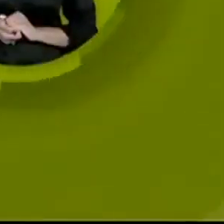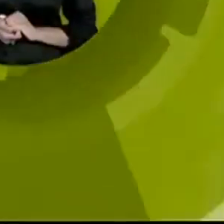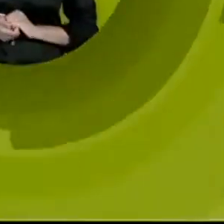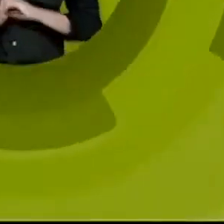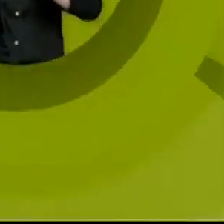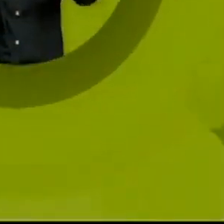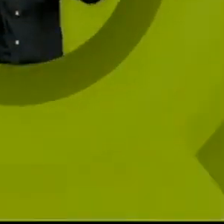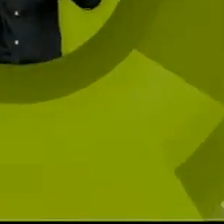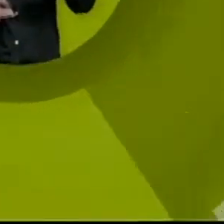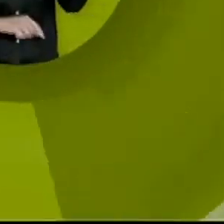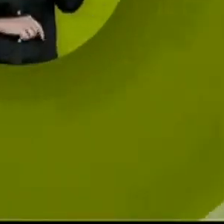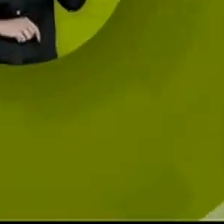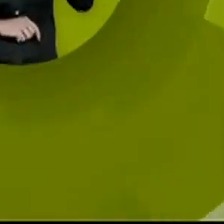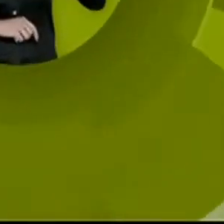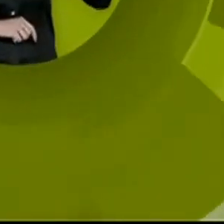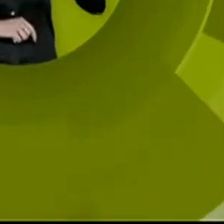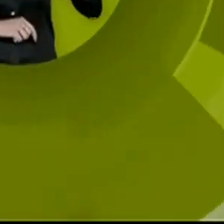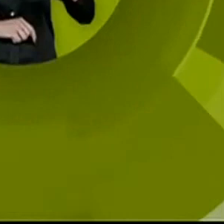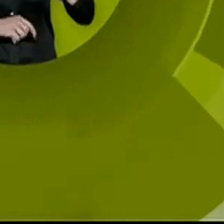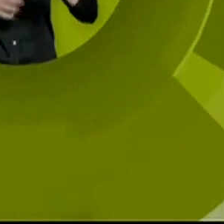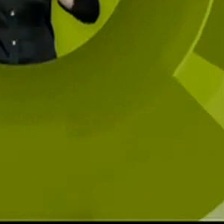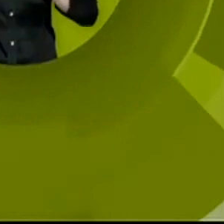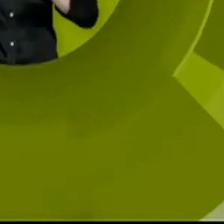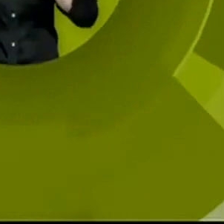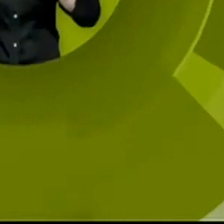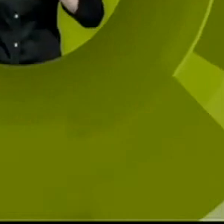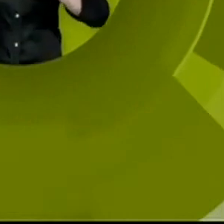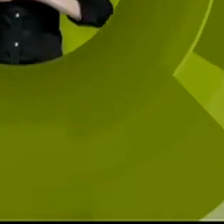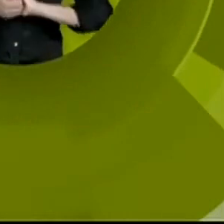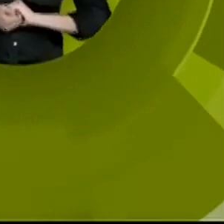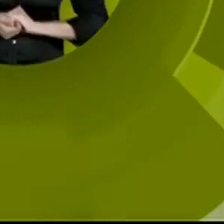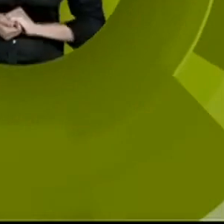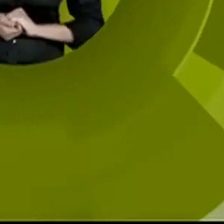O programa a seguir é livre para todos os públicos.